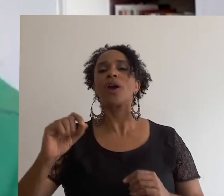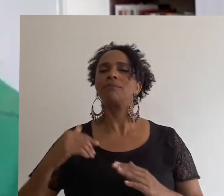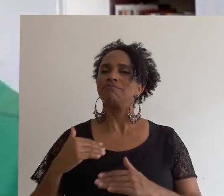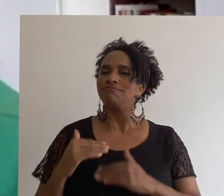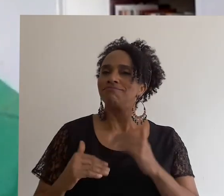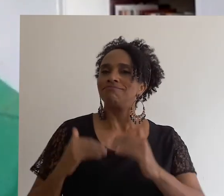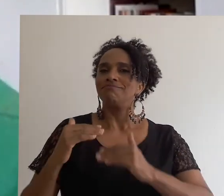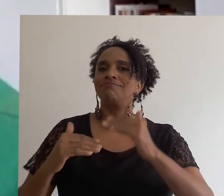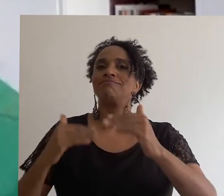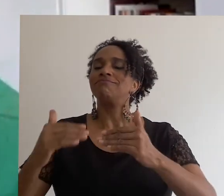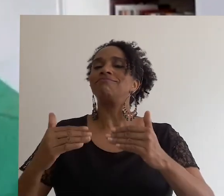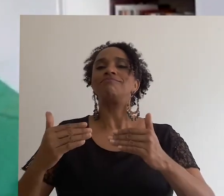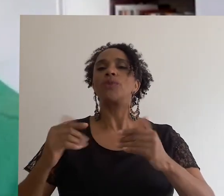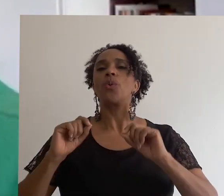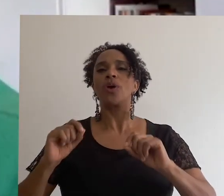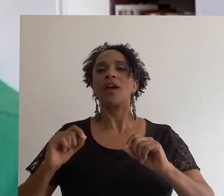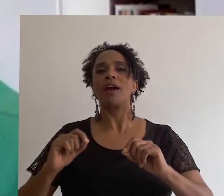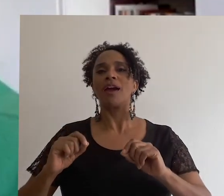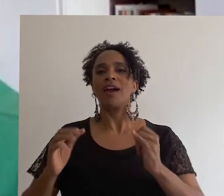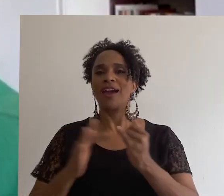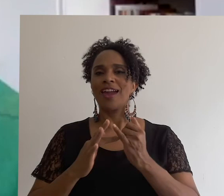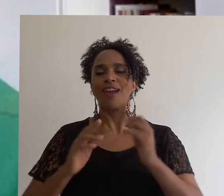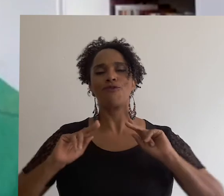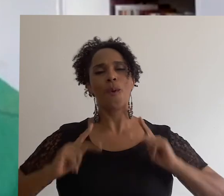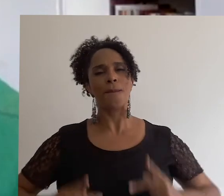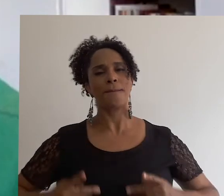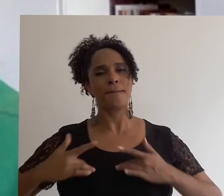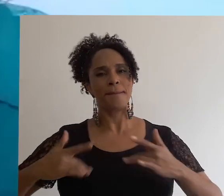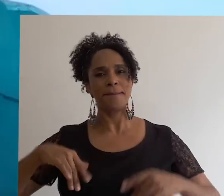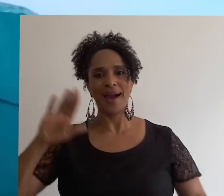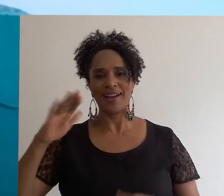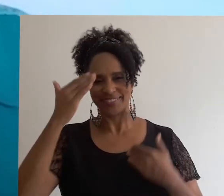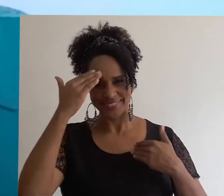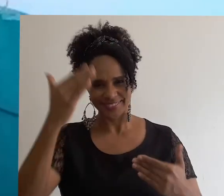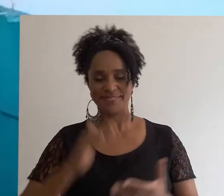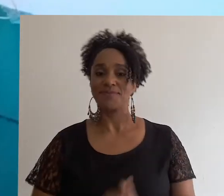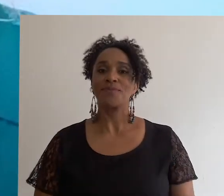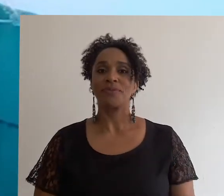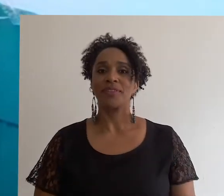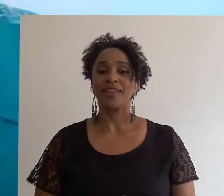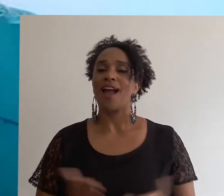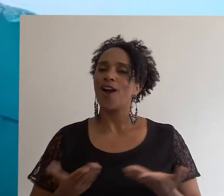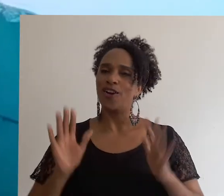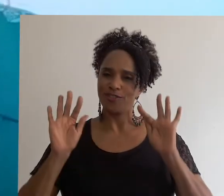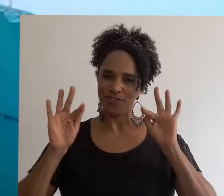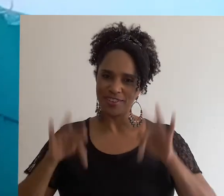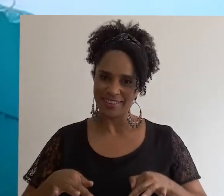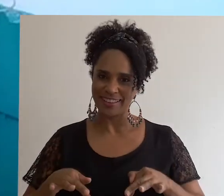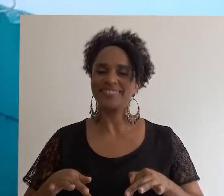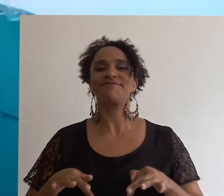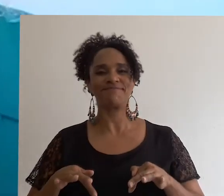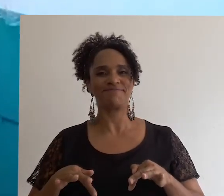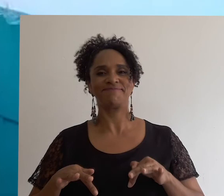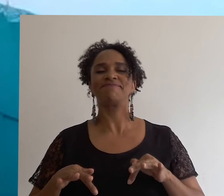de construção de um IFBA mais humano. Muito obrigada, Bárbara. Bom, estamos chegando ao final dessa roda de conversa,